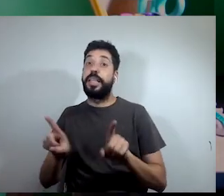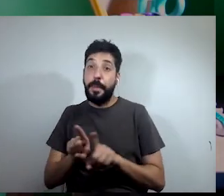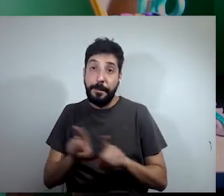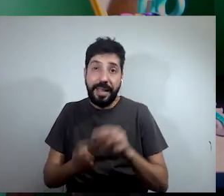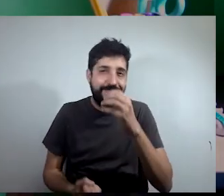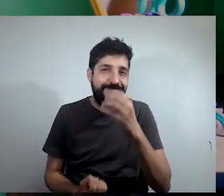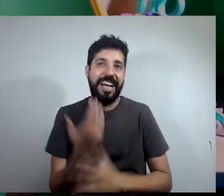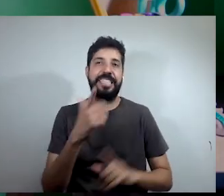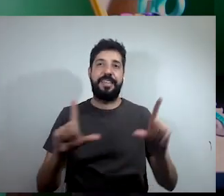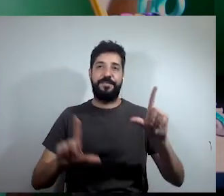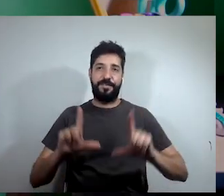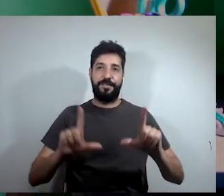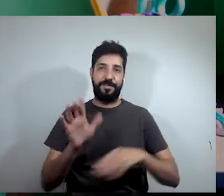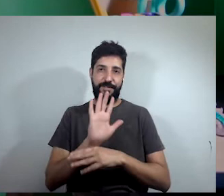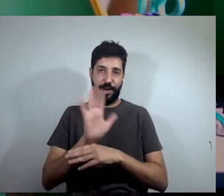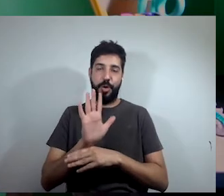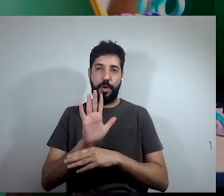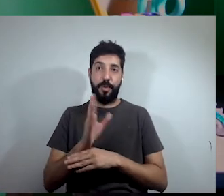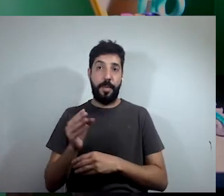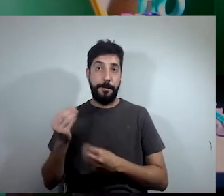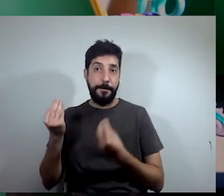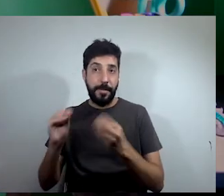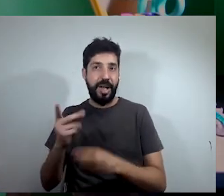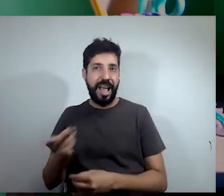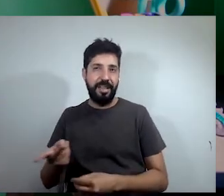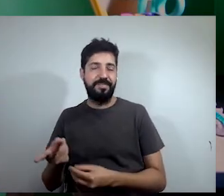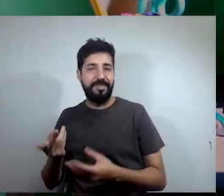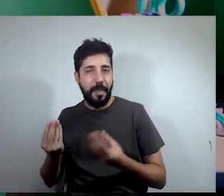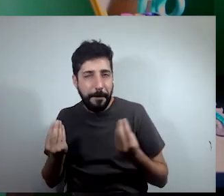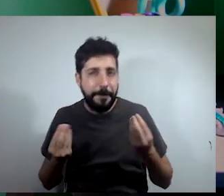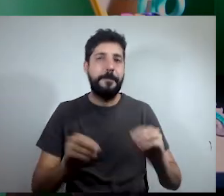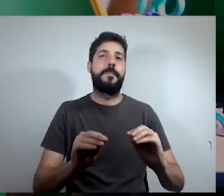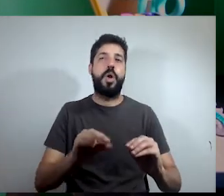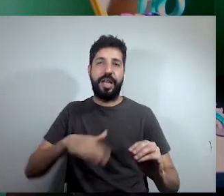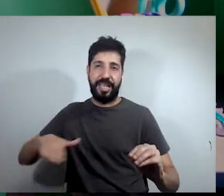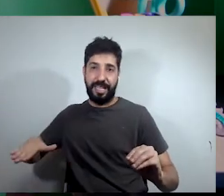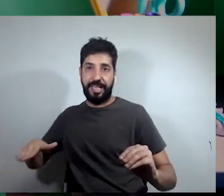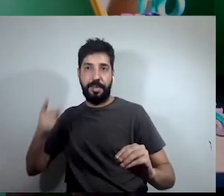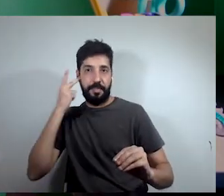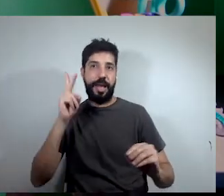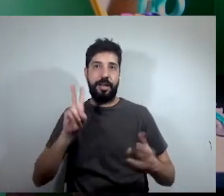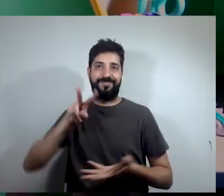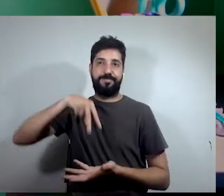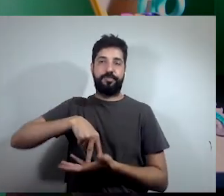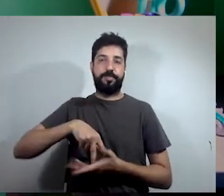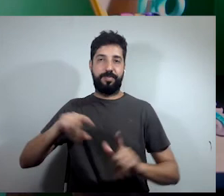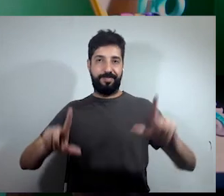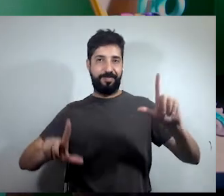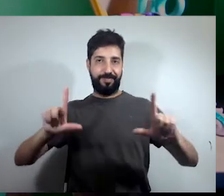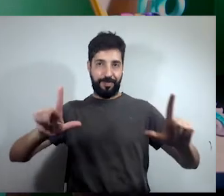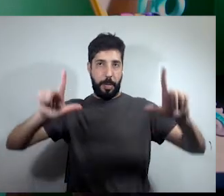elas, né? Colocando elas como as protagonistas